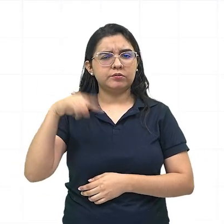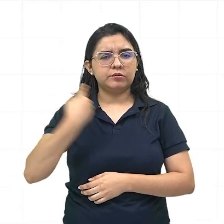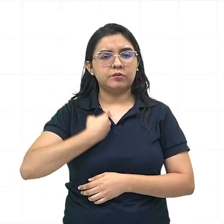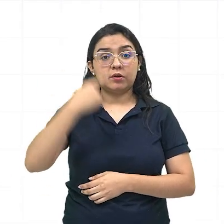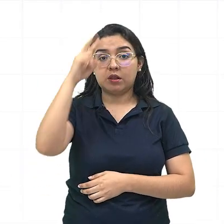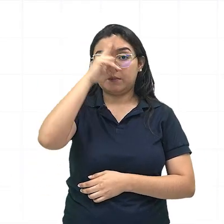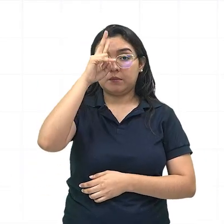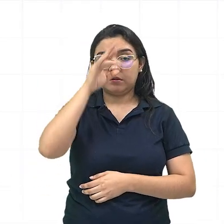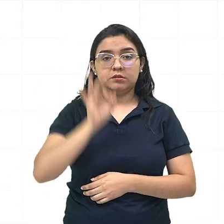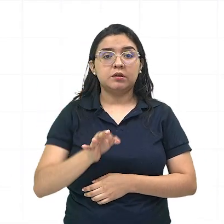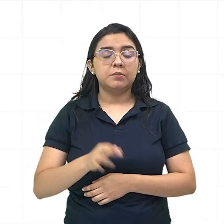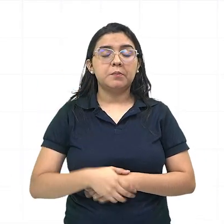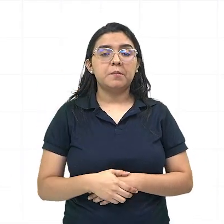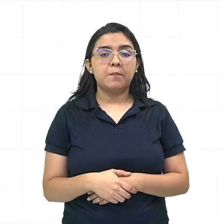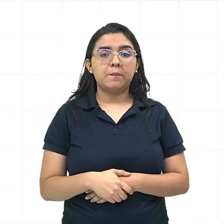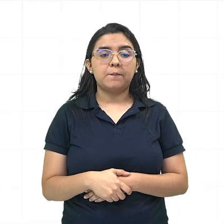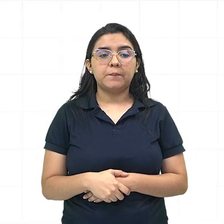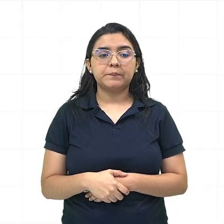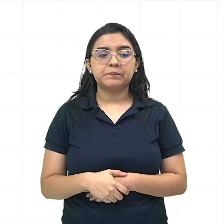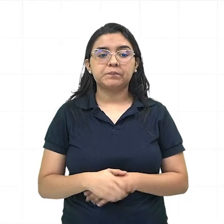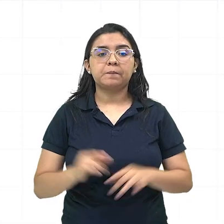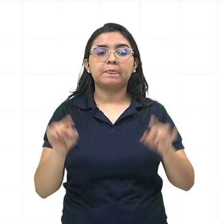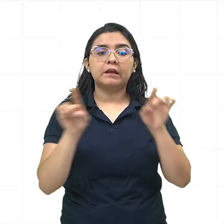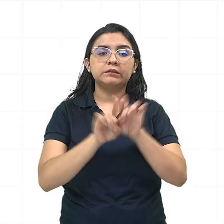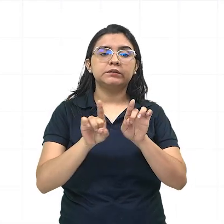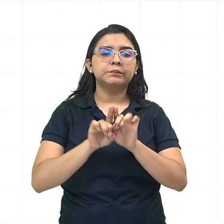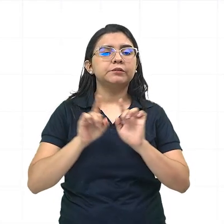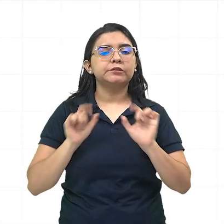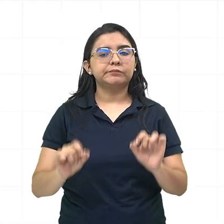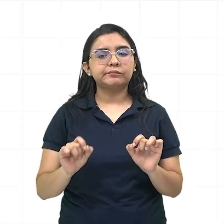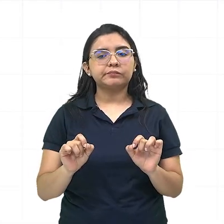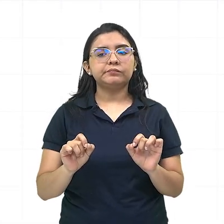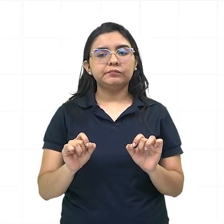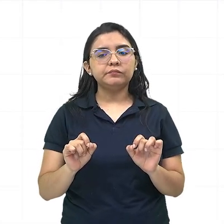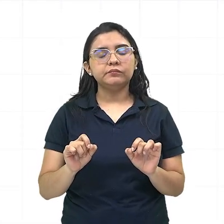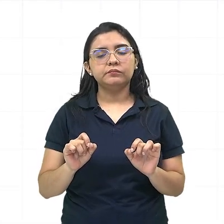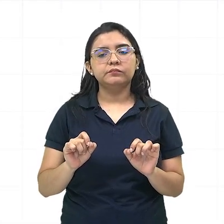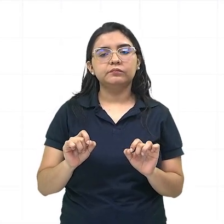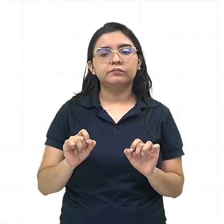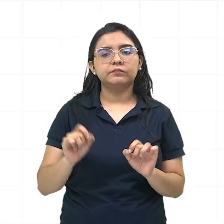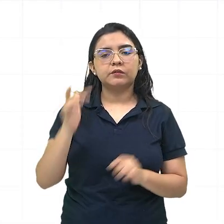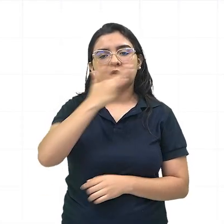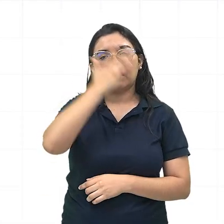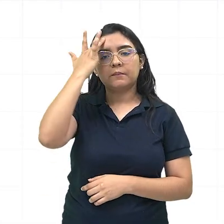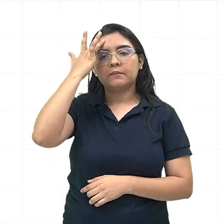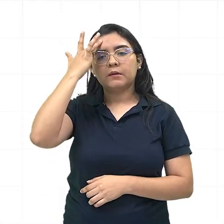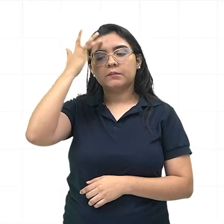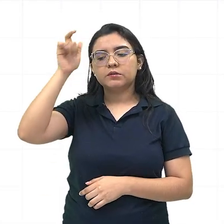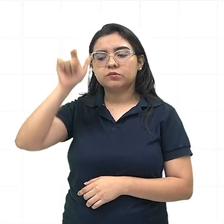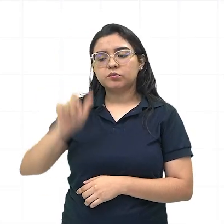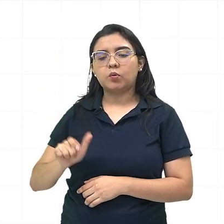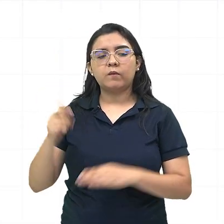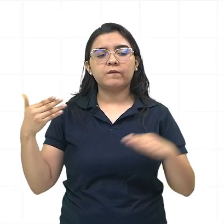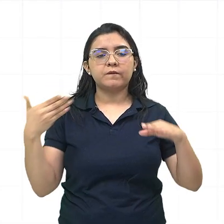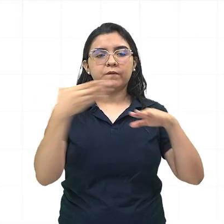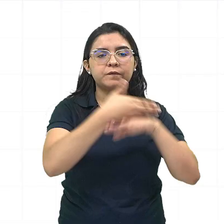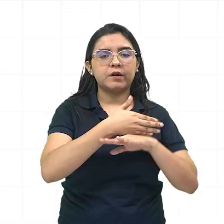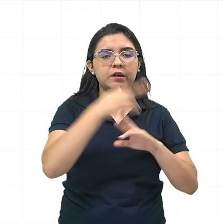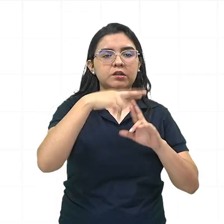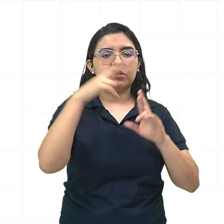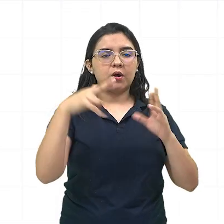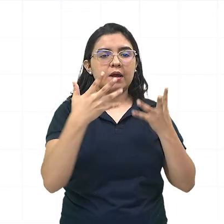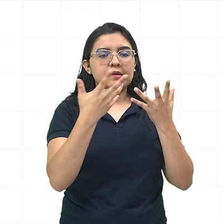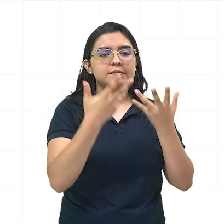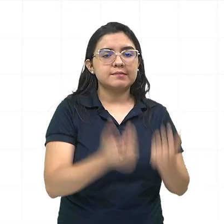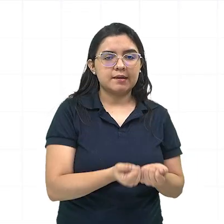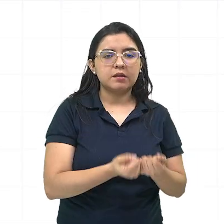nós relembrarmos isso. Tá? Além disso, quando uma pessoa procura uma religião e adere a ela,